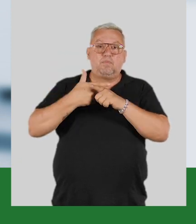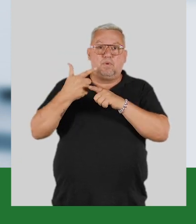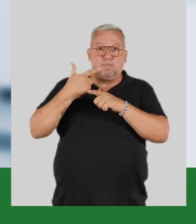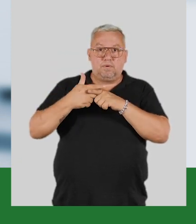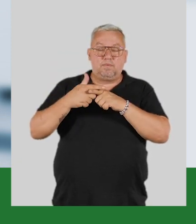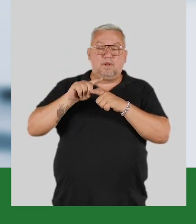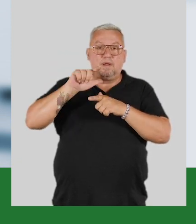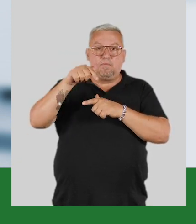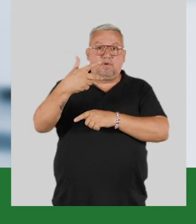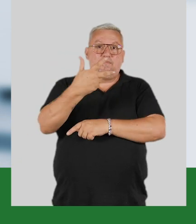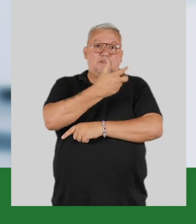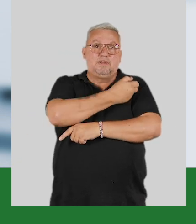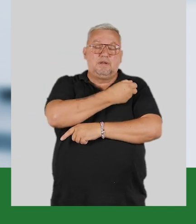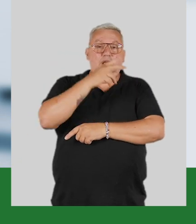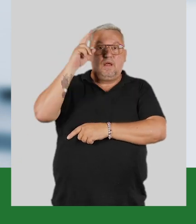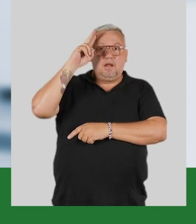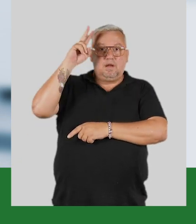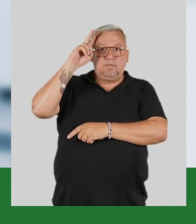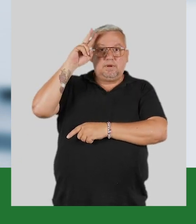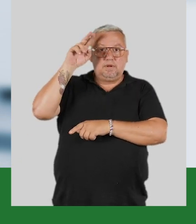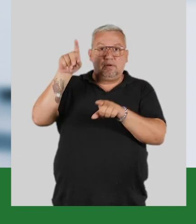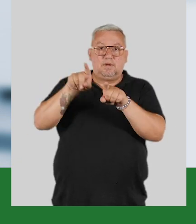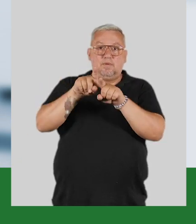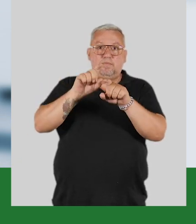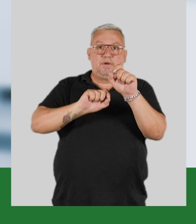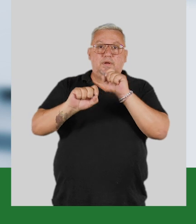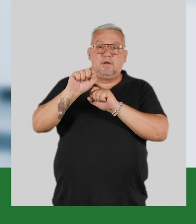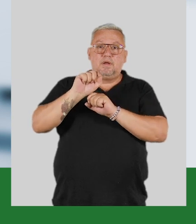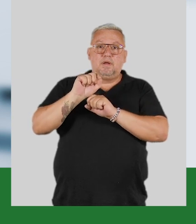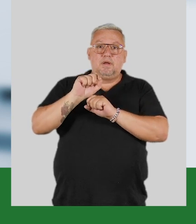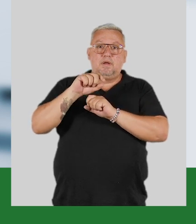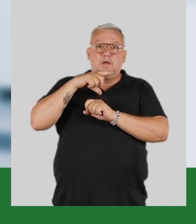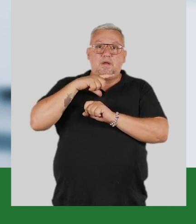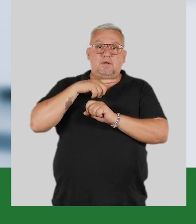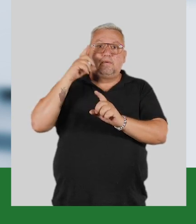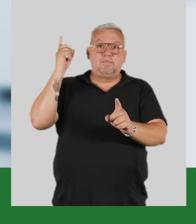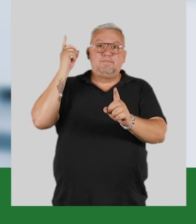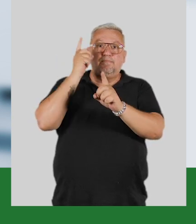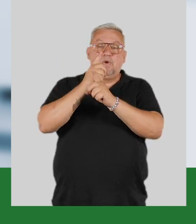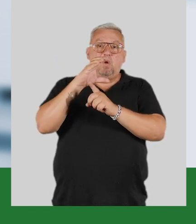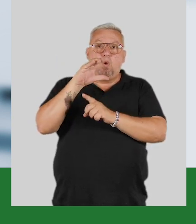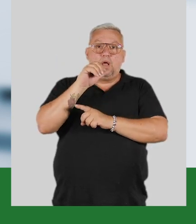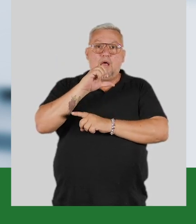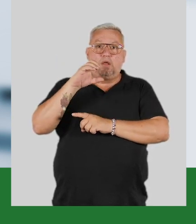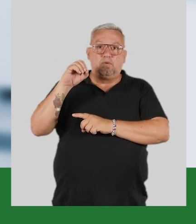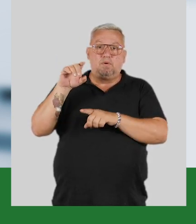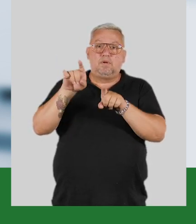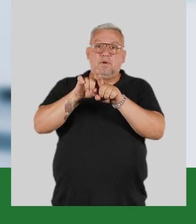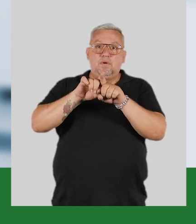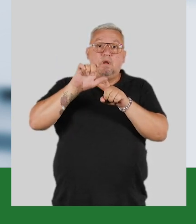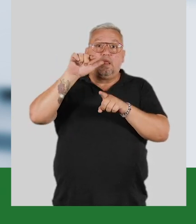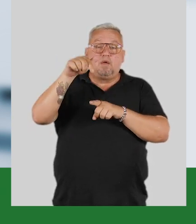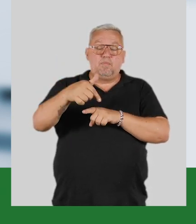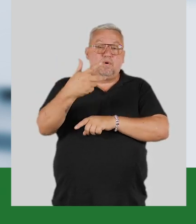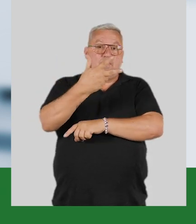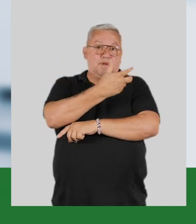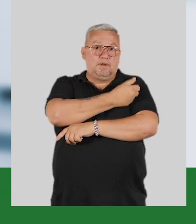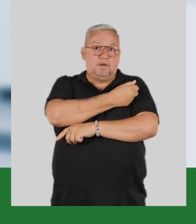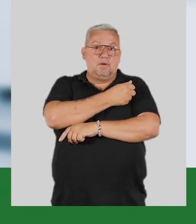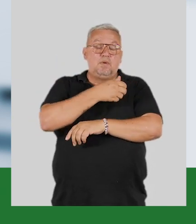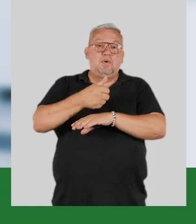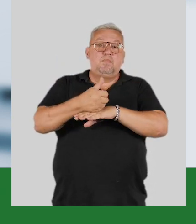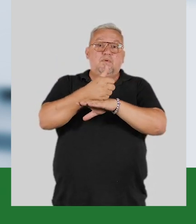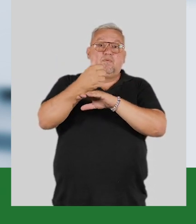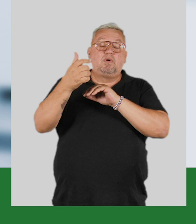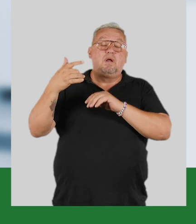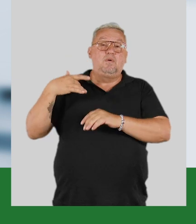adversos pós-vacinação. E lembrando que a notificação, ela depende do momento de identificação do caso de evento adverso pós-vacinação pelo profissional